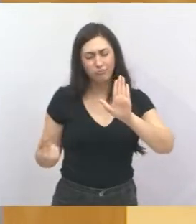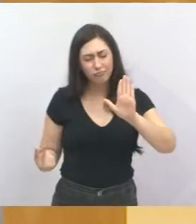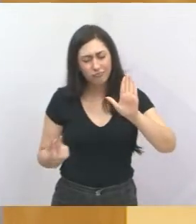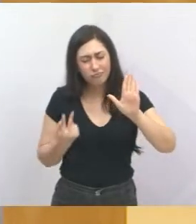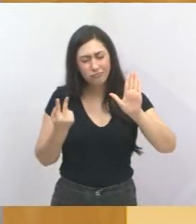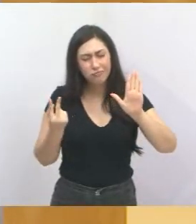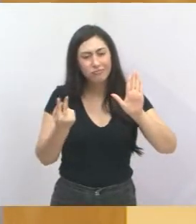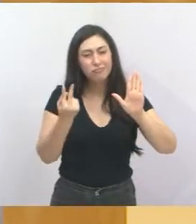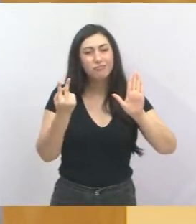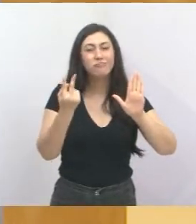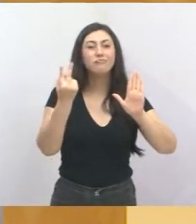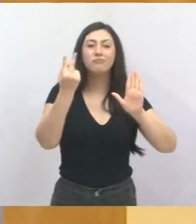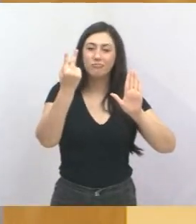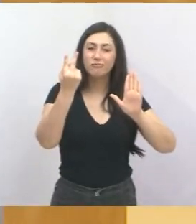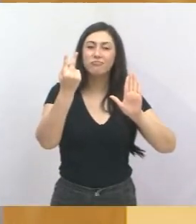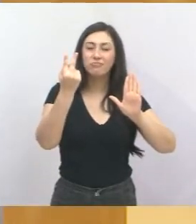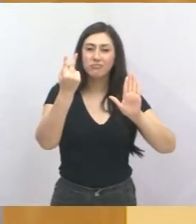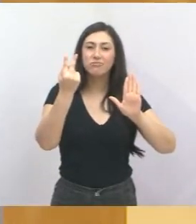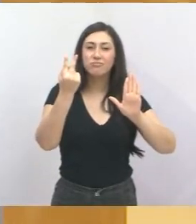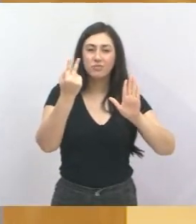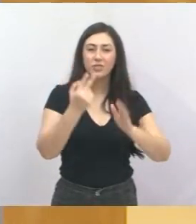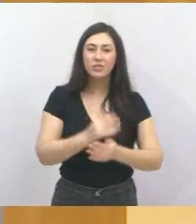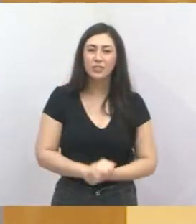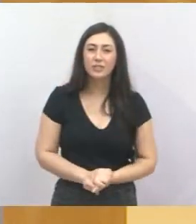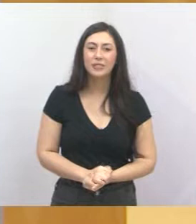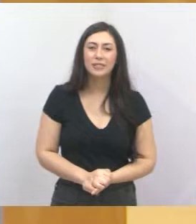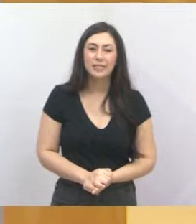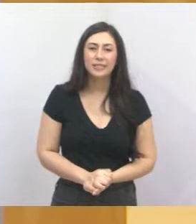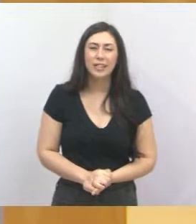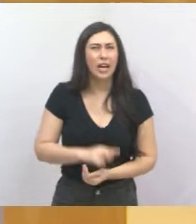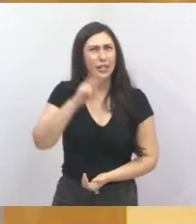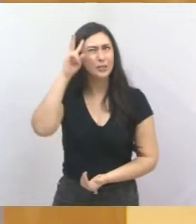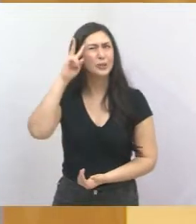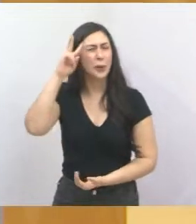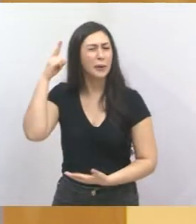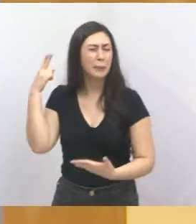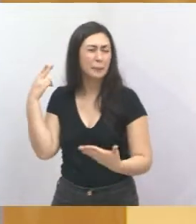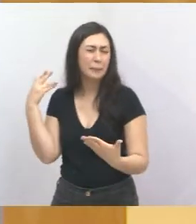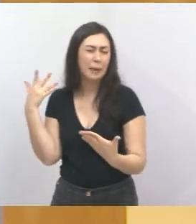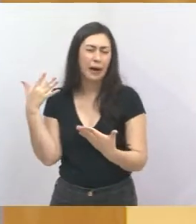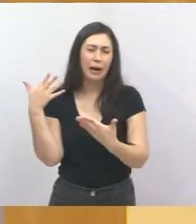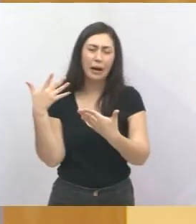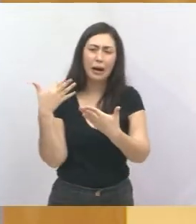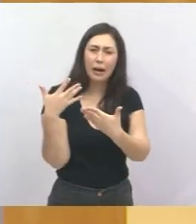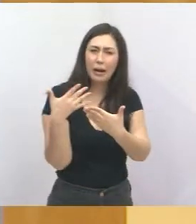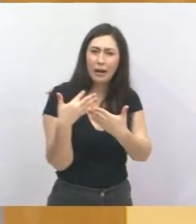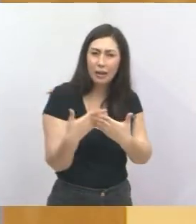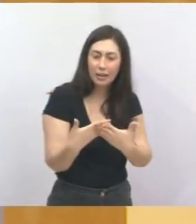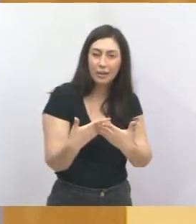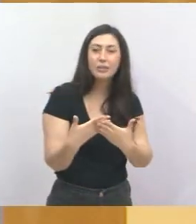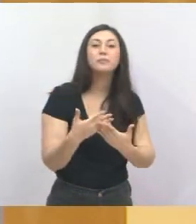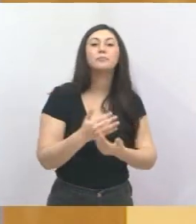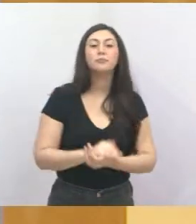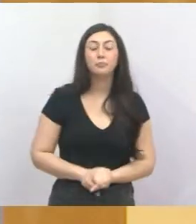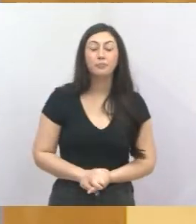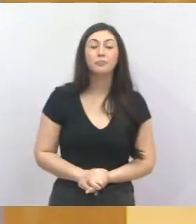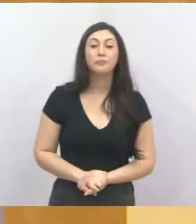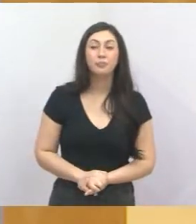né, de que foi o legado deixado pelo seu Vitor